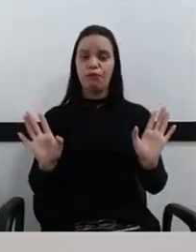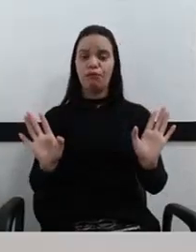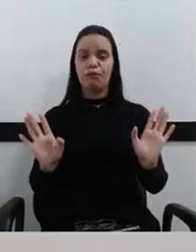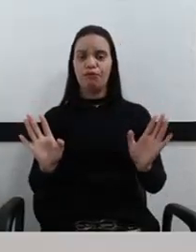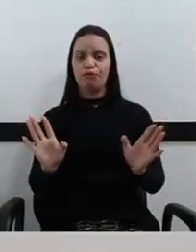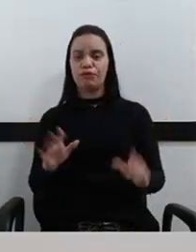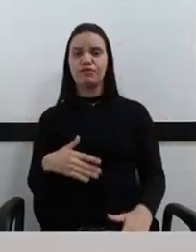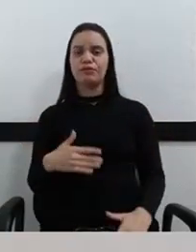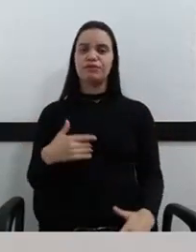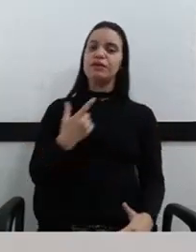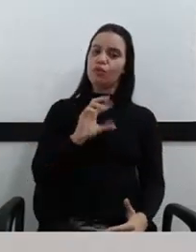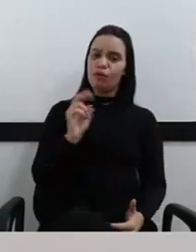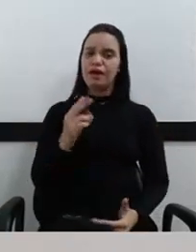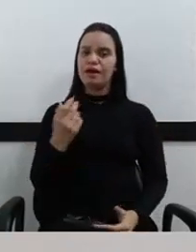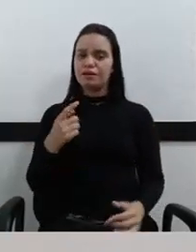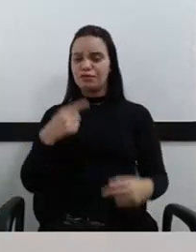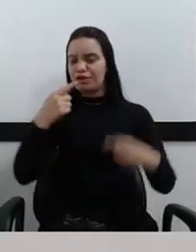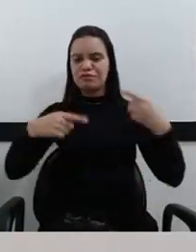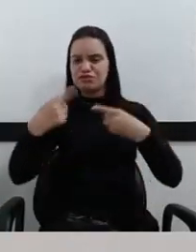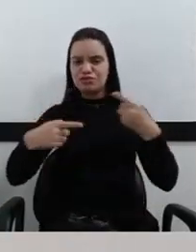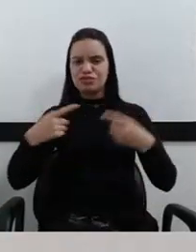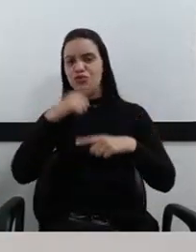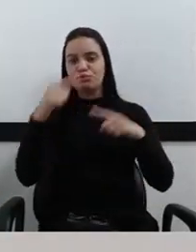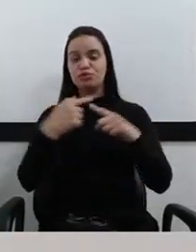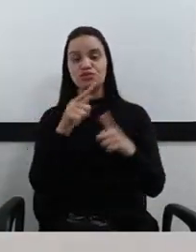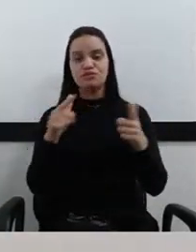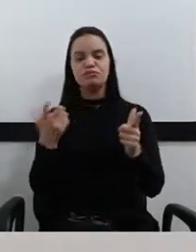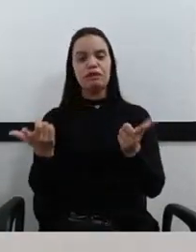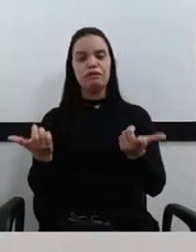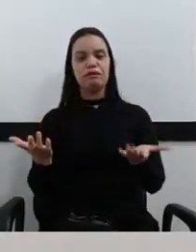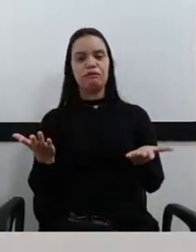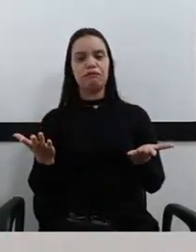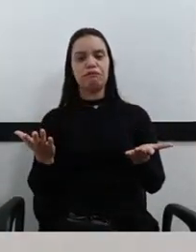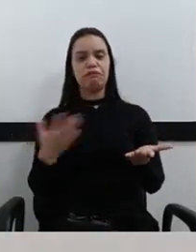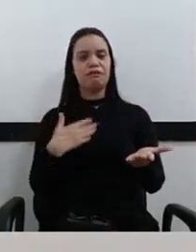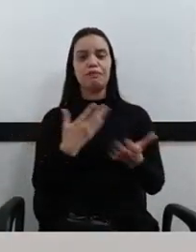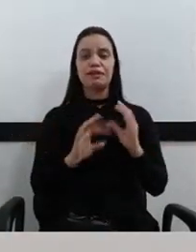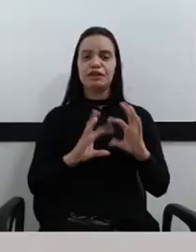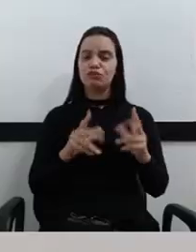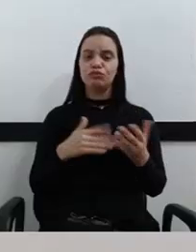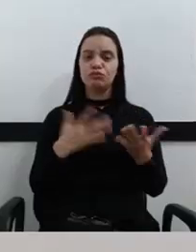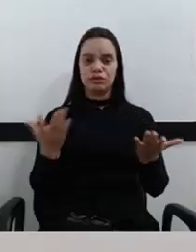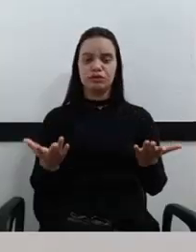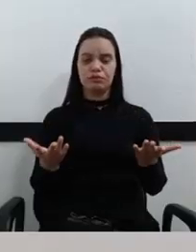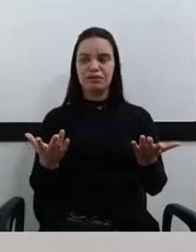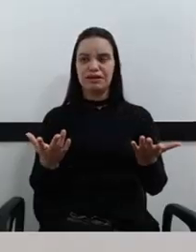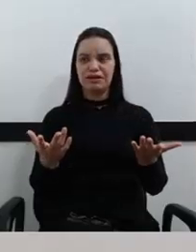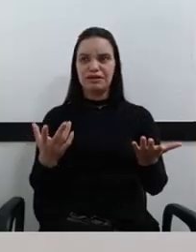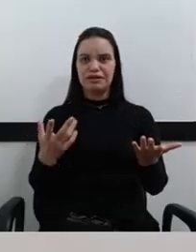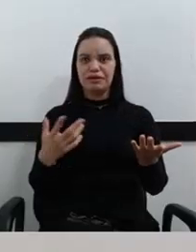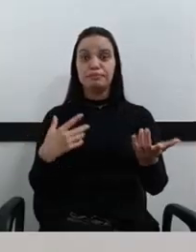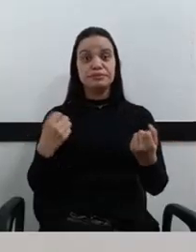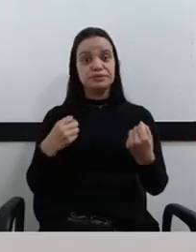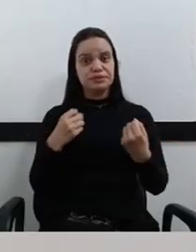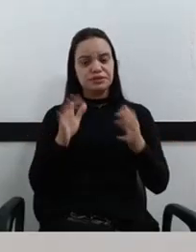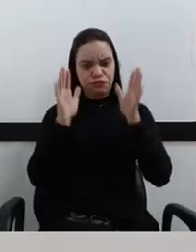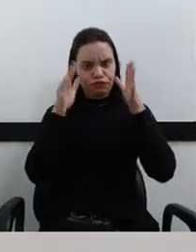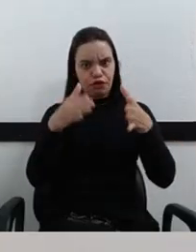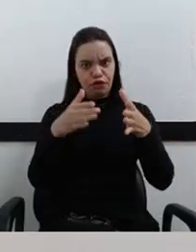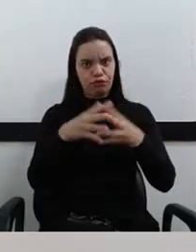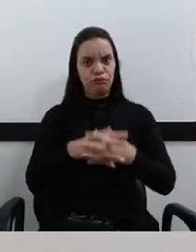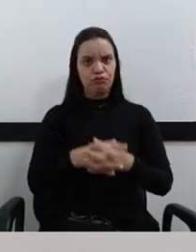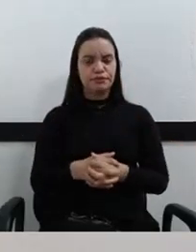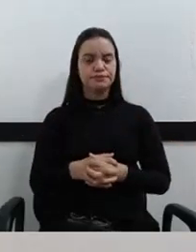retroativo, vai perder tudo, aí também essa discussão fica meio que inútil. Pode colocar tudo no sistema aí, vai perder tudo mesmo. Então fica um papo meio perdido. Então,